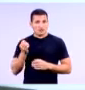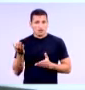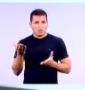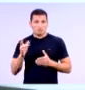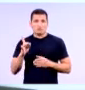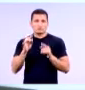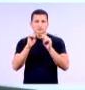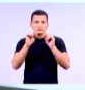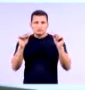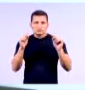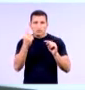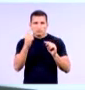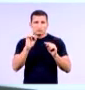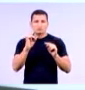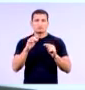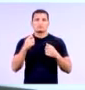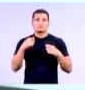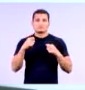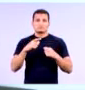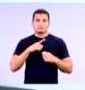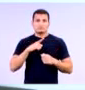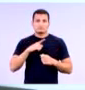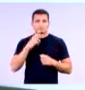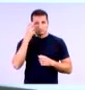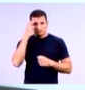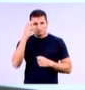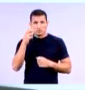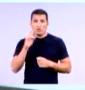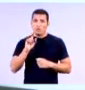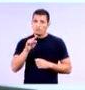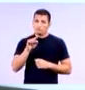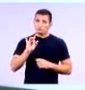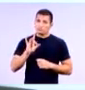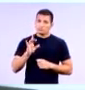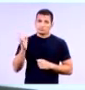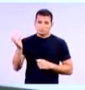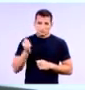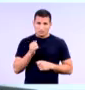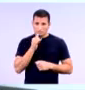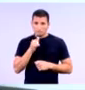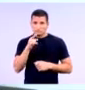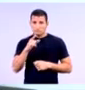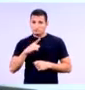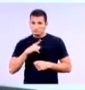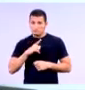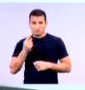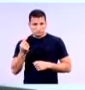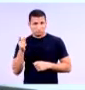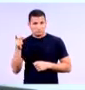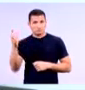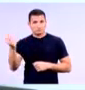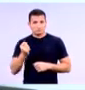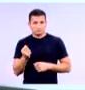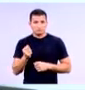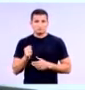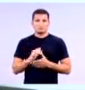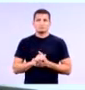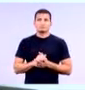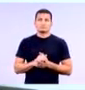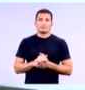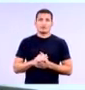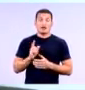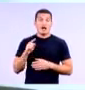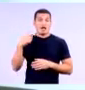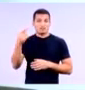ter uma certa inteligência. Ele vai definir, olha, você só saca se você tiver dinheiro lá para sacar. E além de